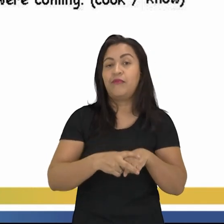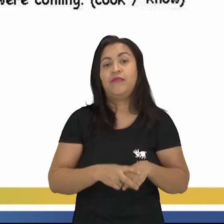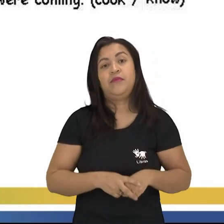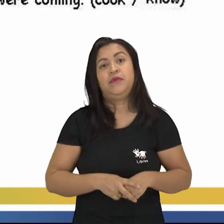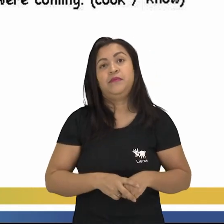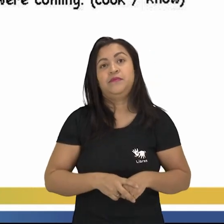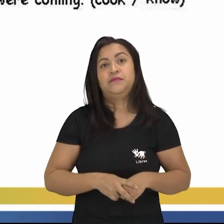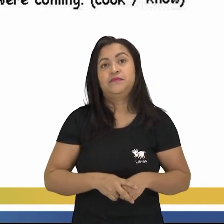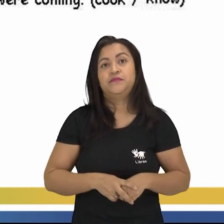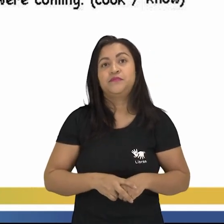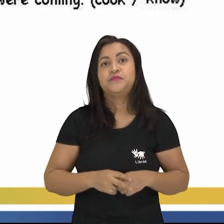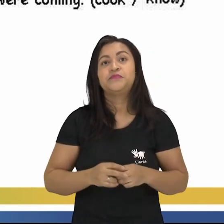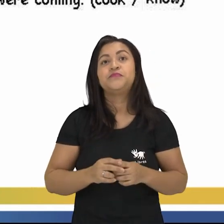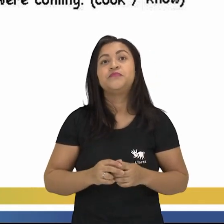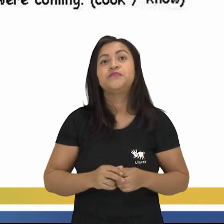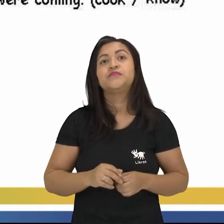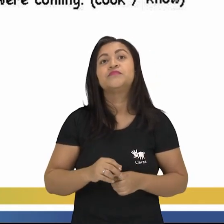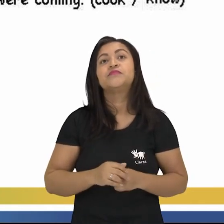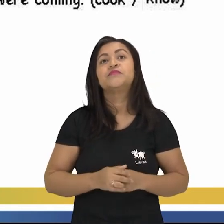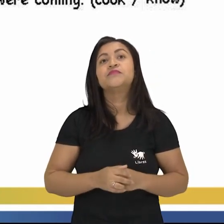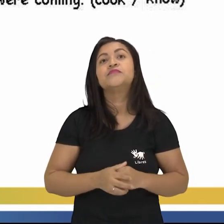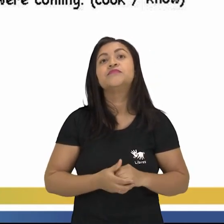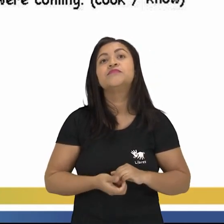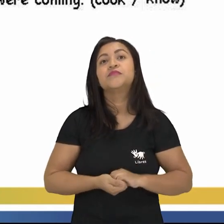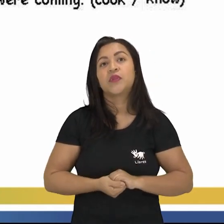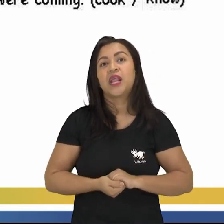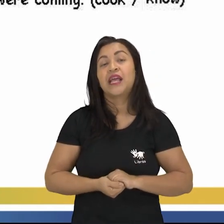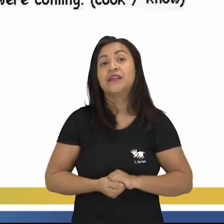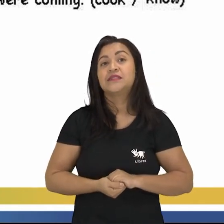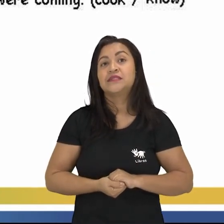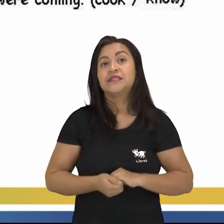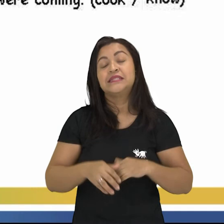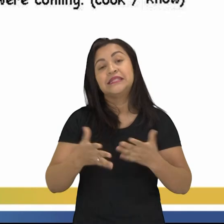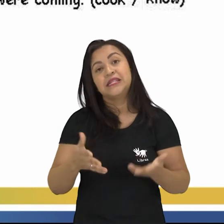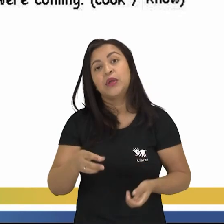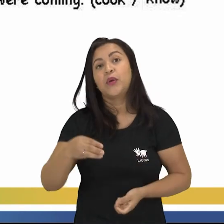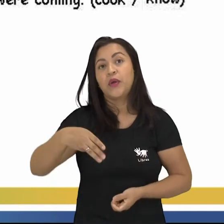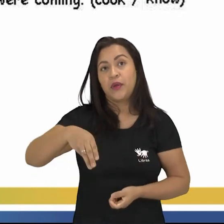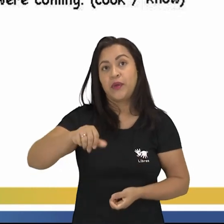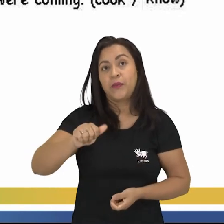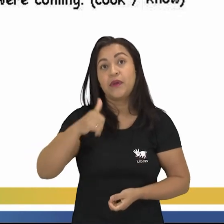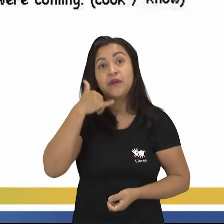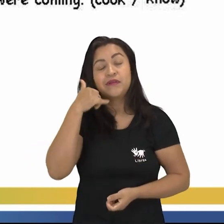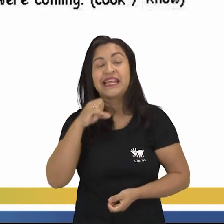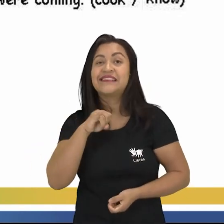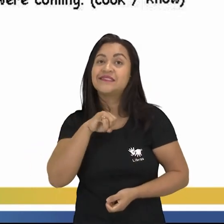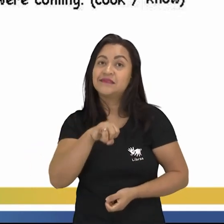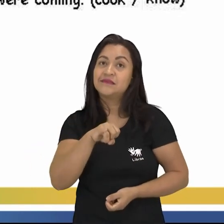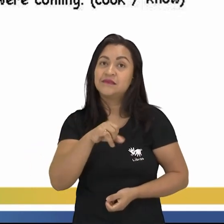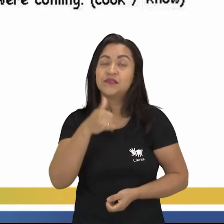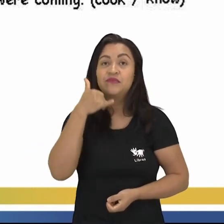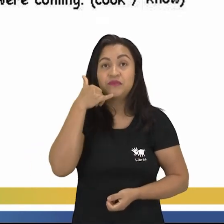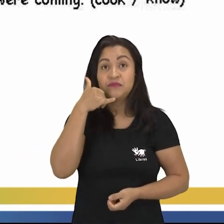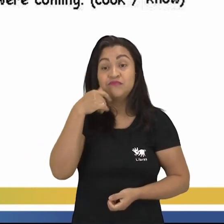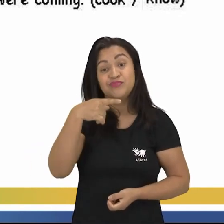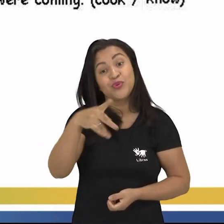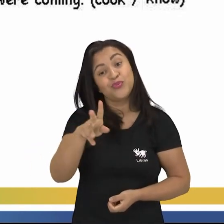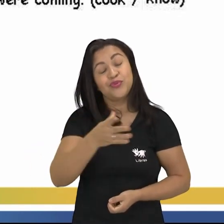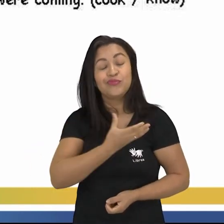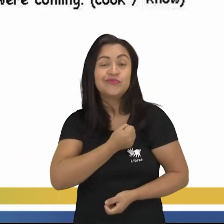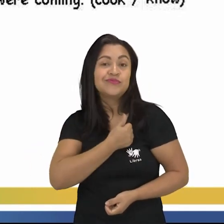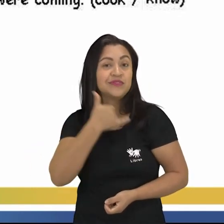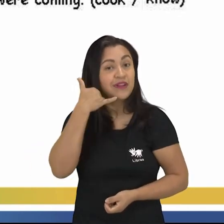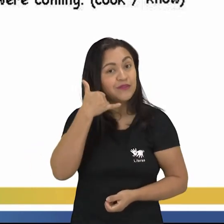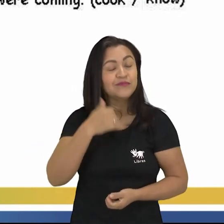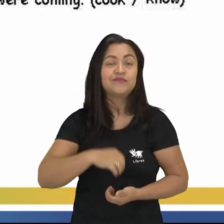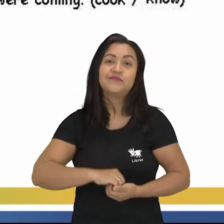perfect. If she had your number. Então, a Mary teria te ligado se ela tivesse o teu telefone,